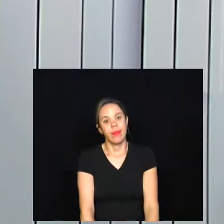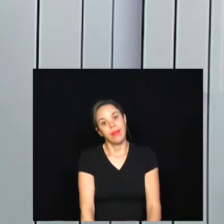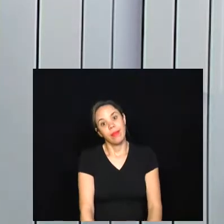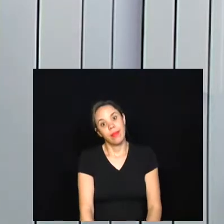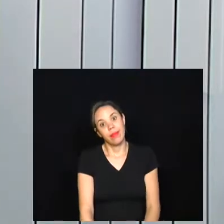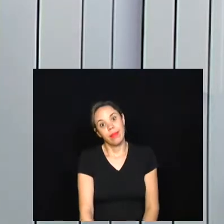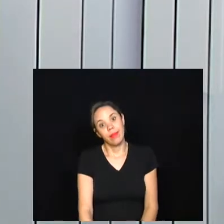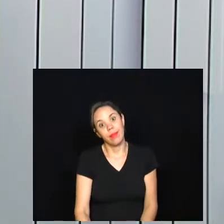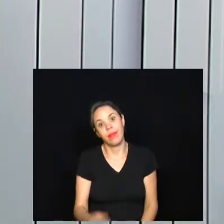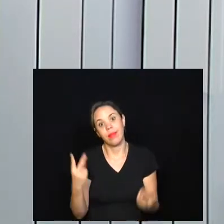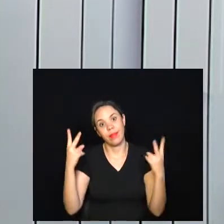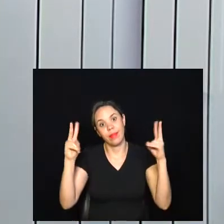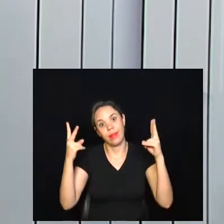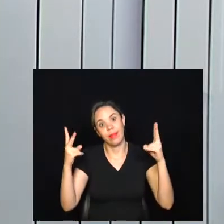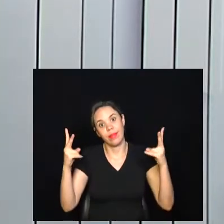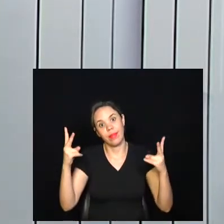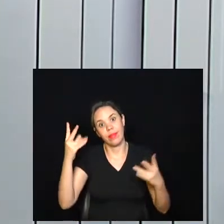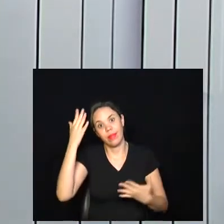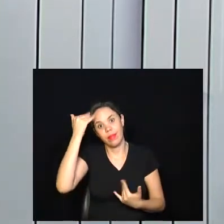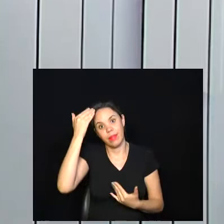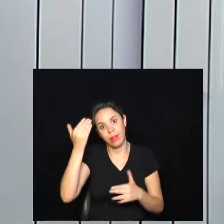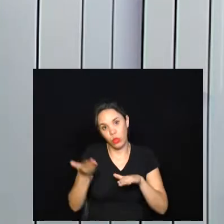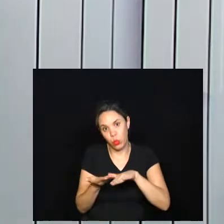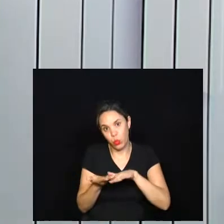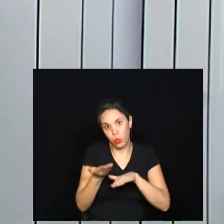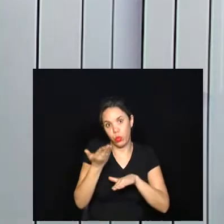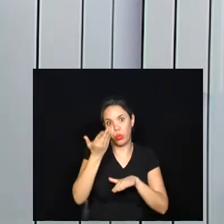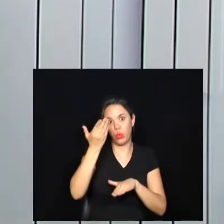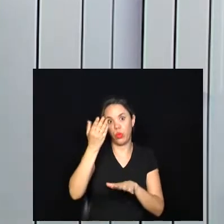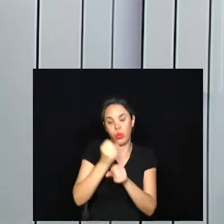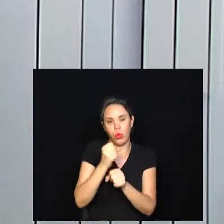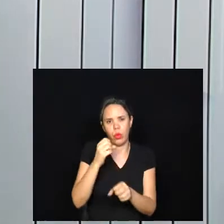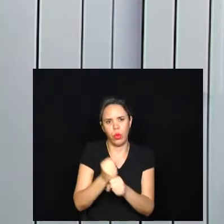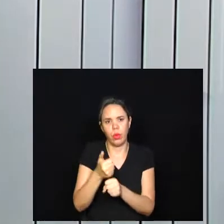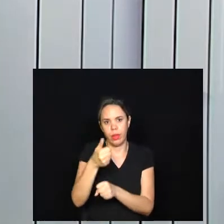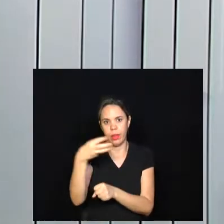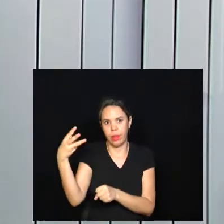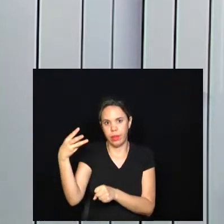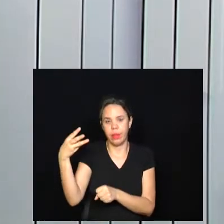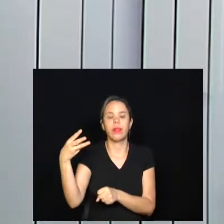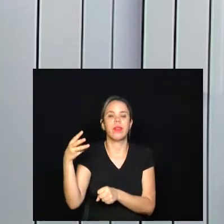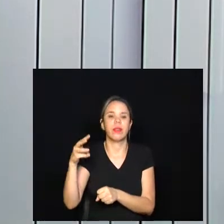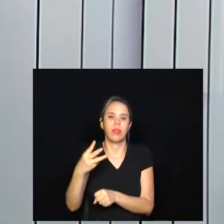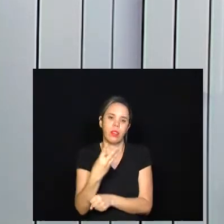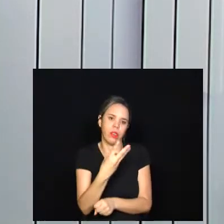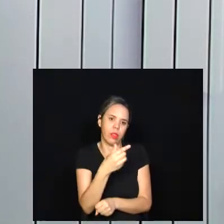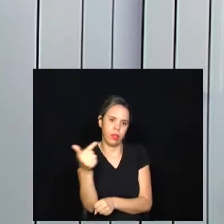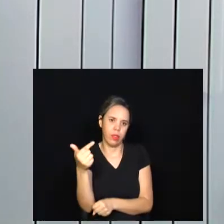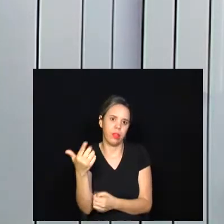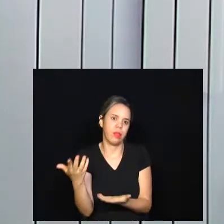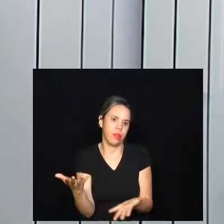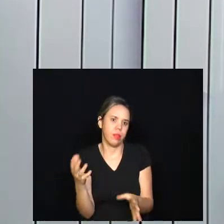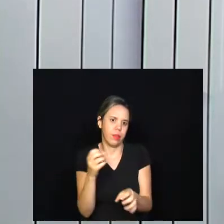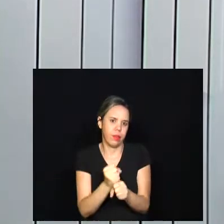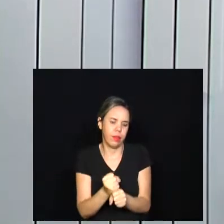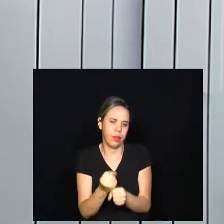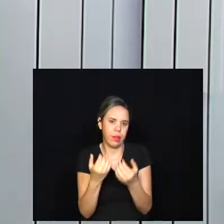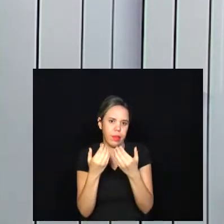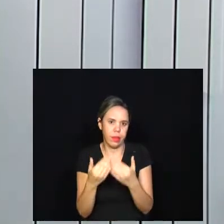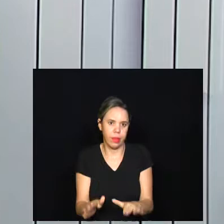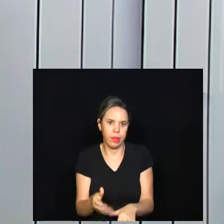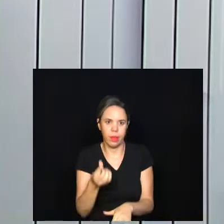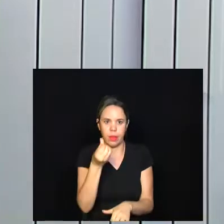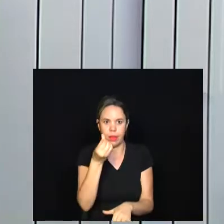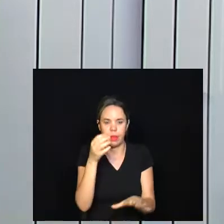Bom, com esta vitória, a Ponte Preta subiu para a 13ª colocação com 32 pontos, abriu